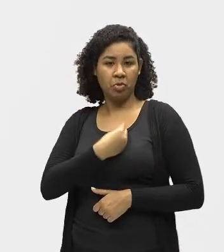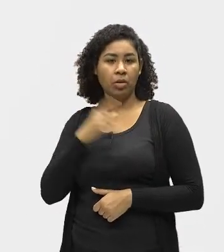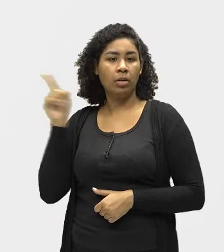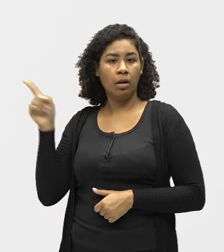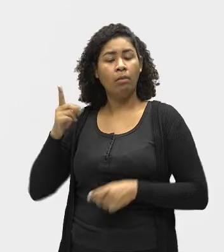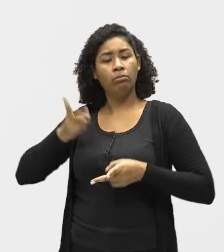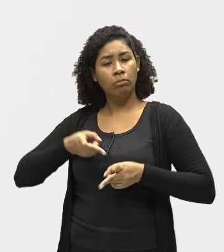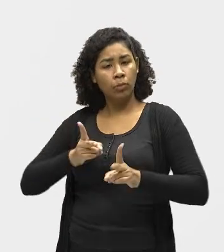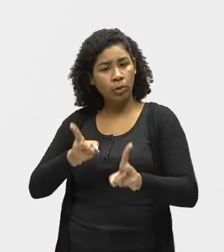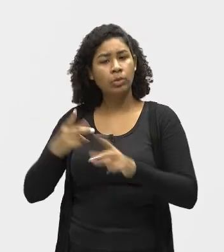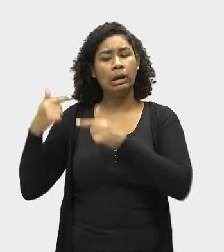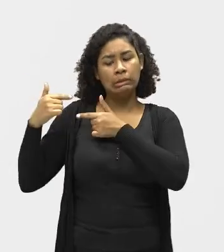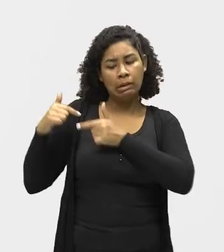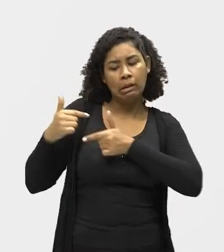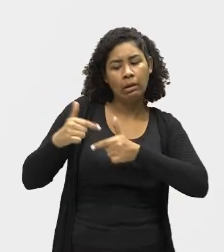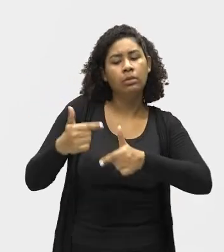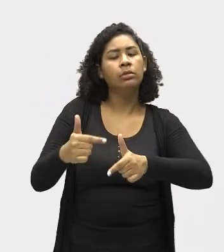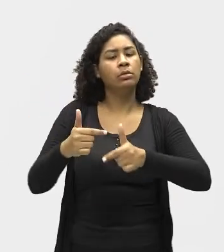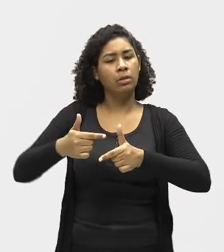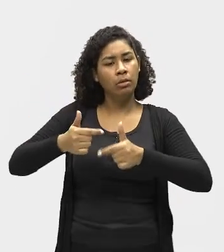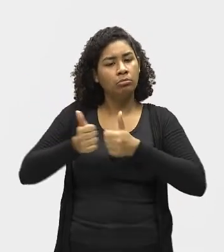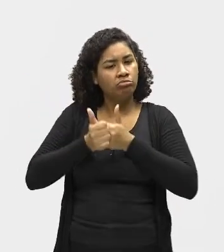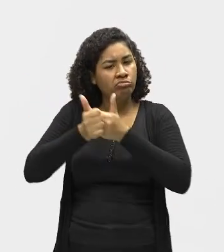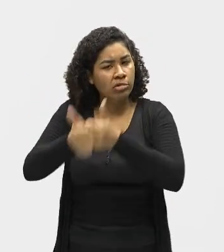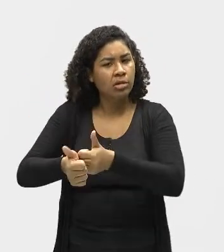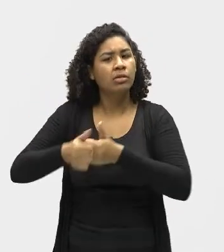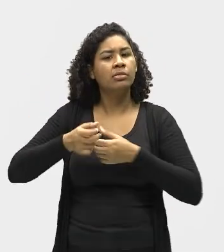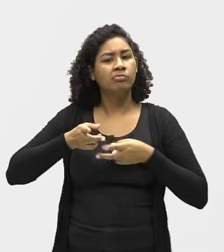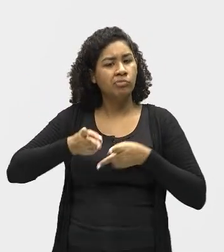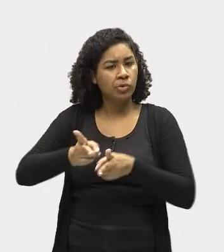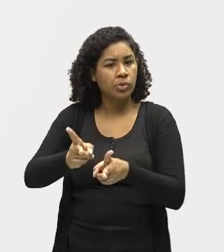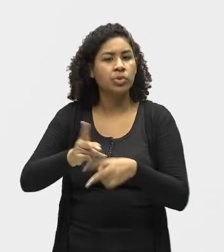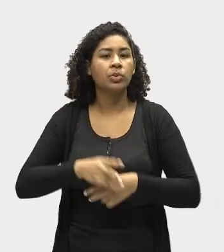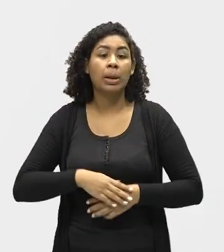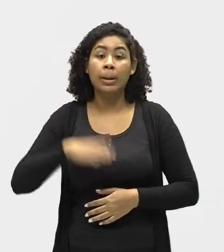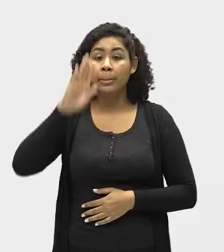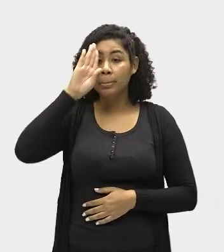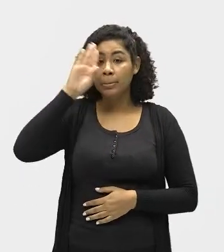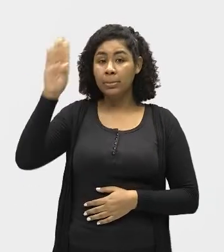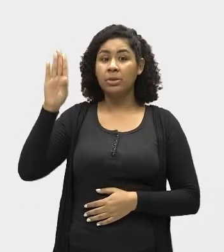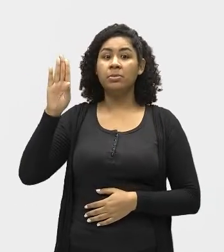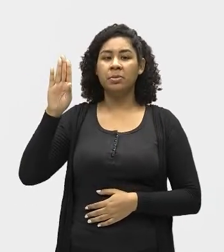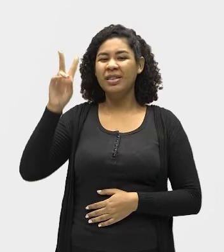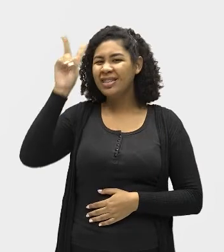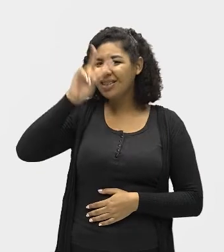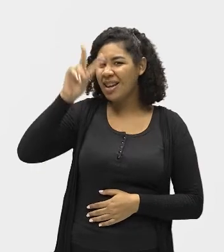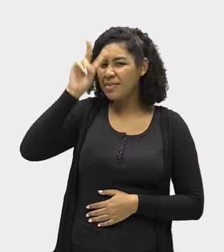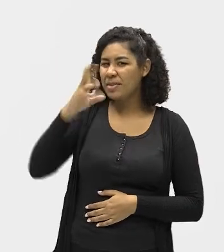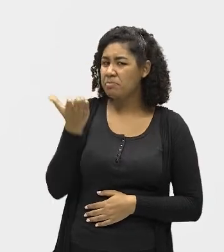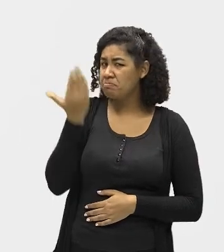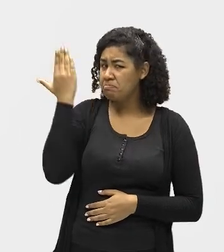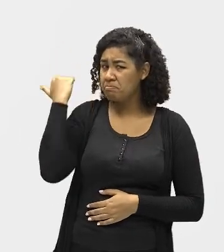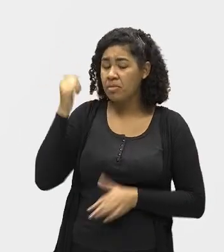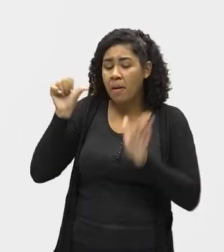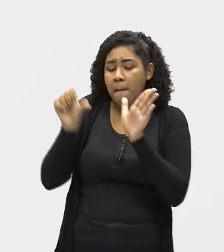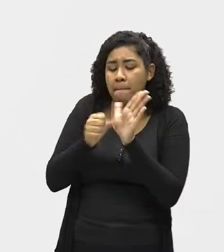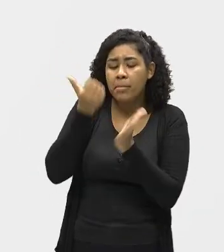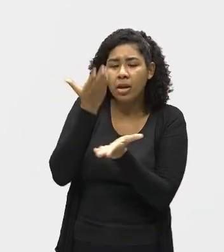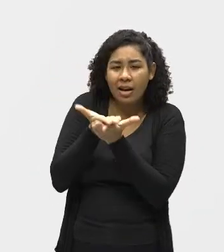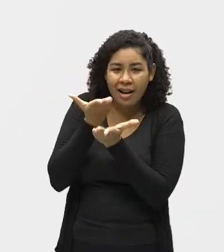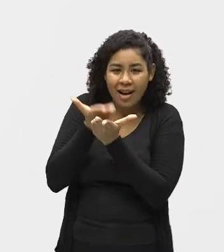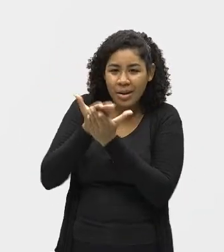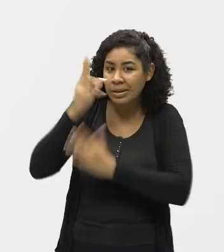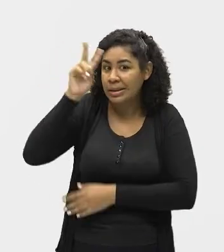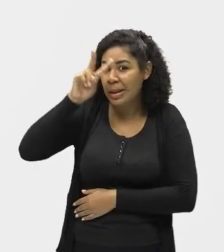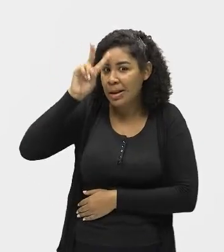manter suas origens, a sua formação. Inclusive, na nossa primeira aula, se eu não me engano, eu trouxe para vocês